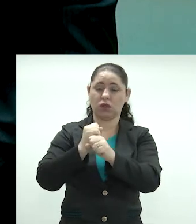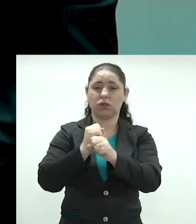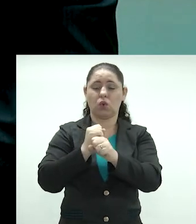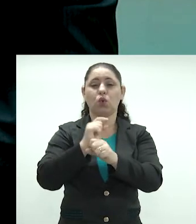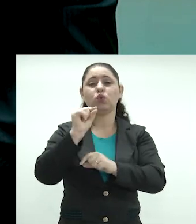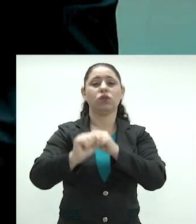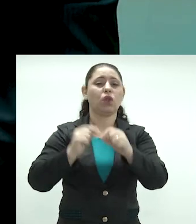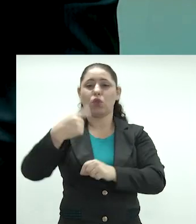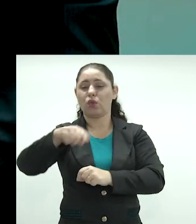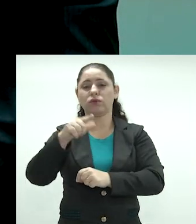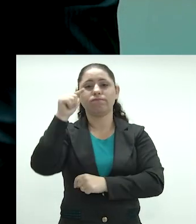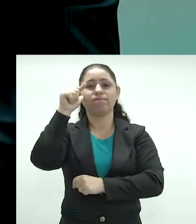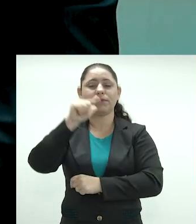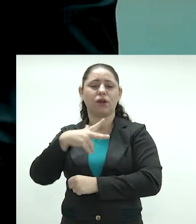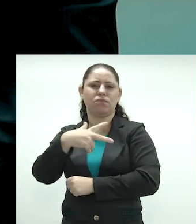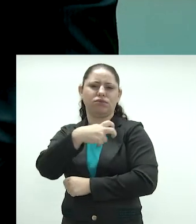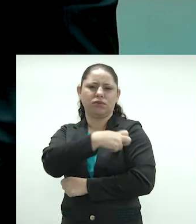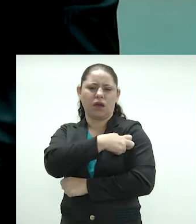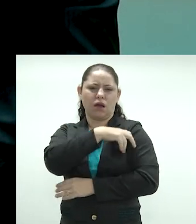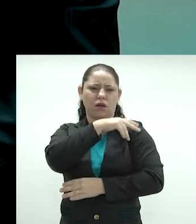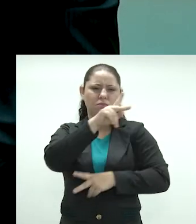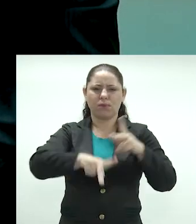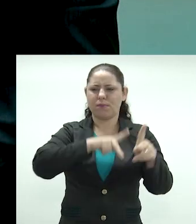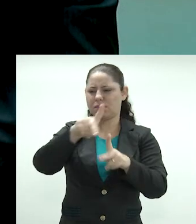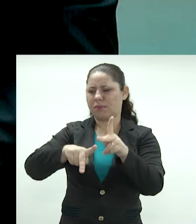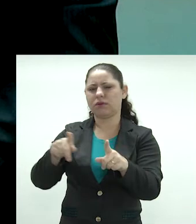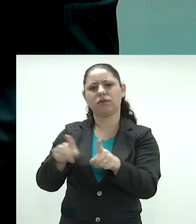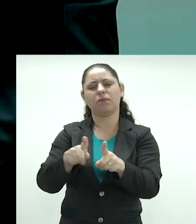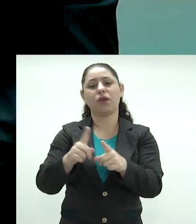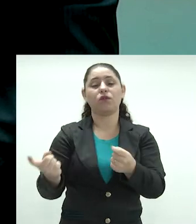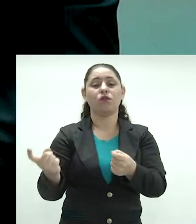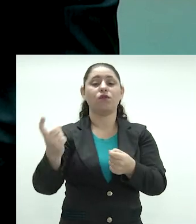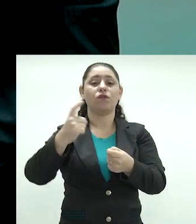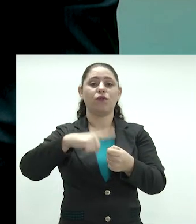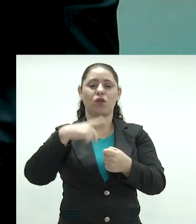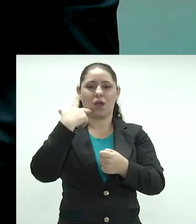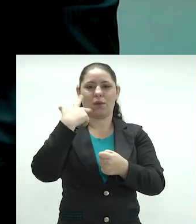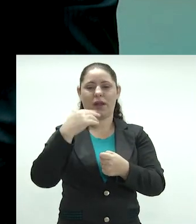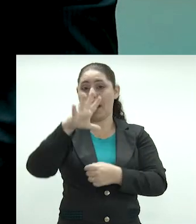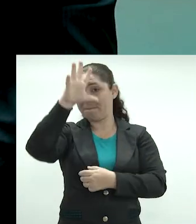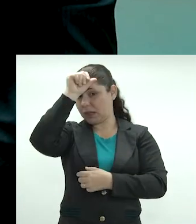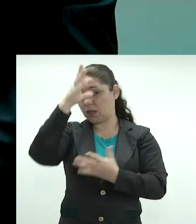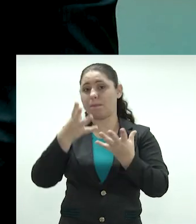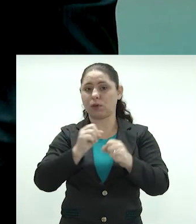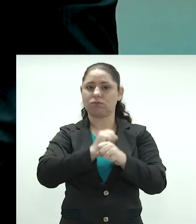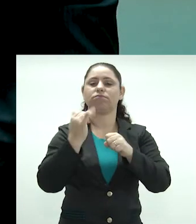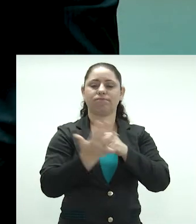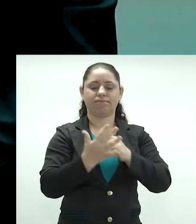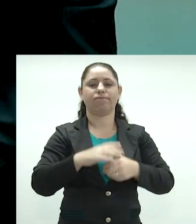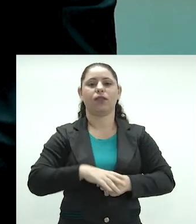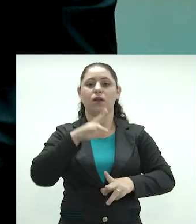de que nós conseguiremos vacinar a população, conseguiremos botar sob controle e, acima de tudo, aprender muito com essa pandemia. E